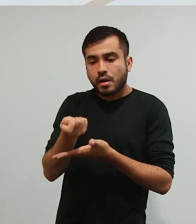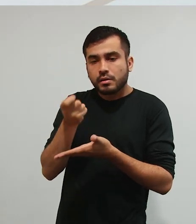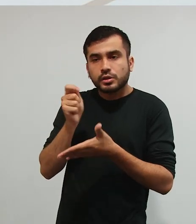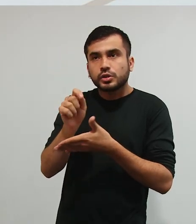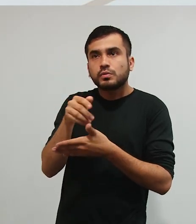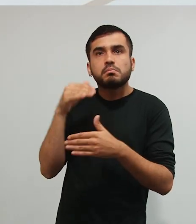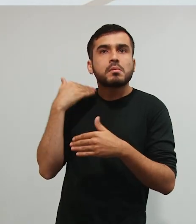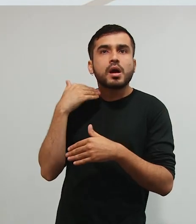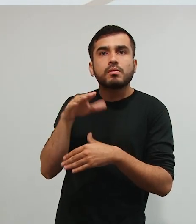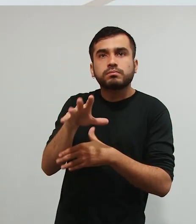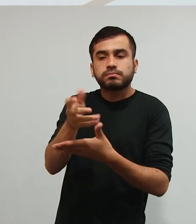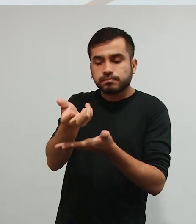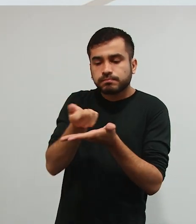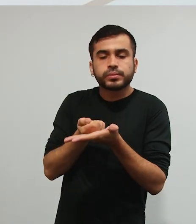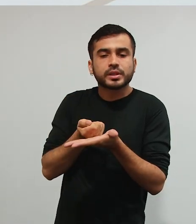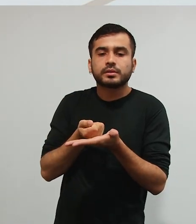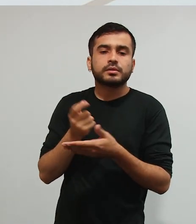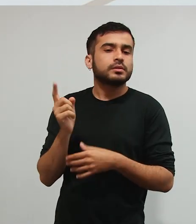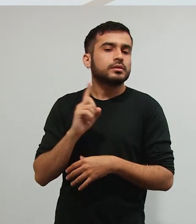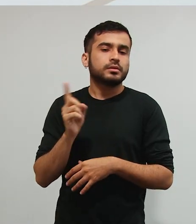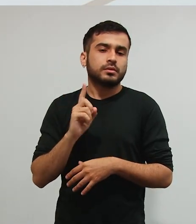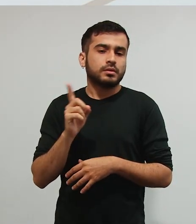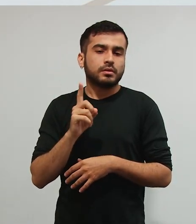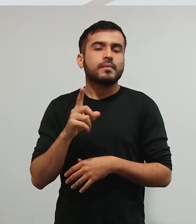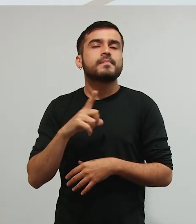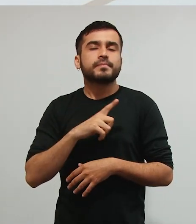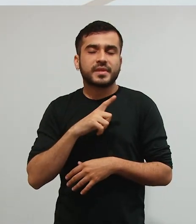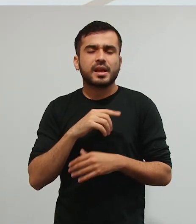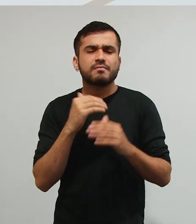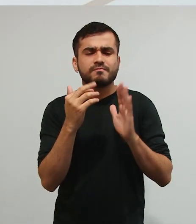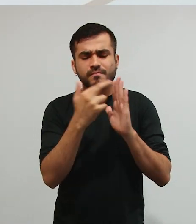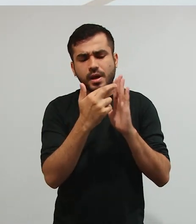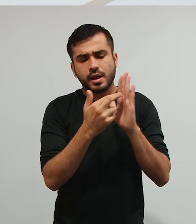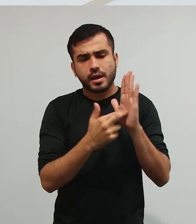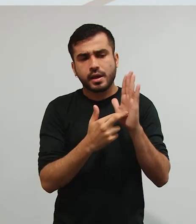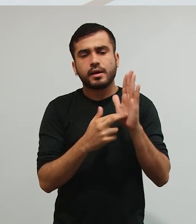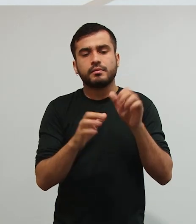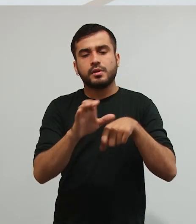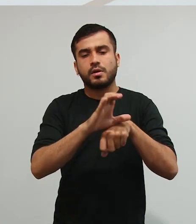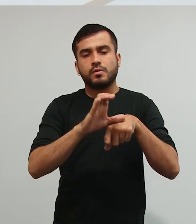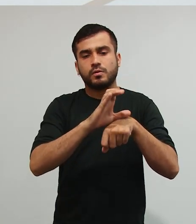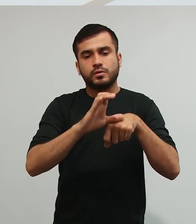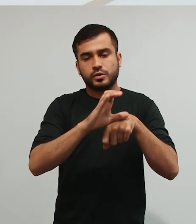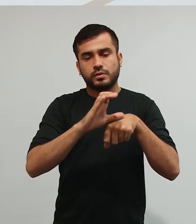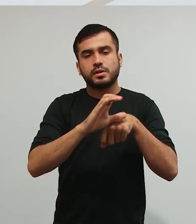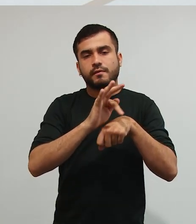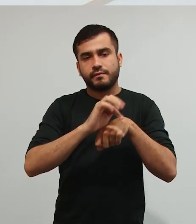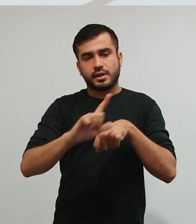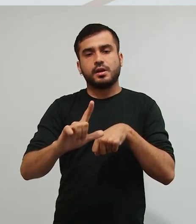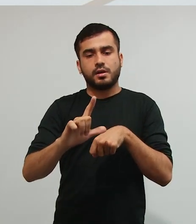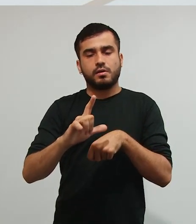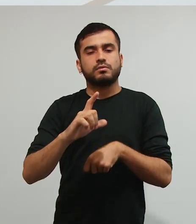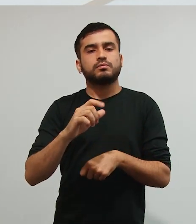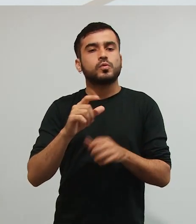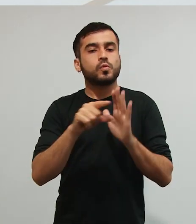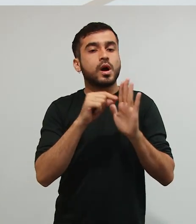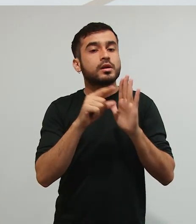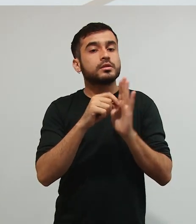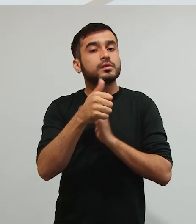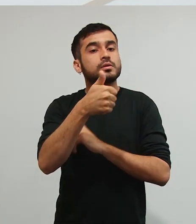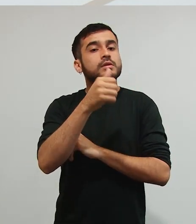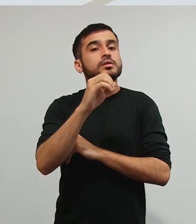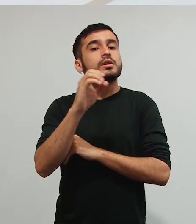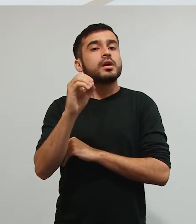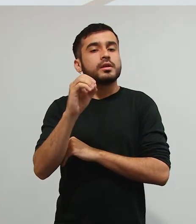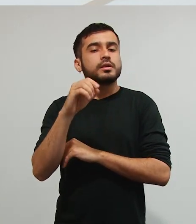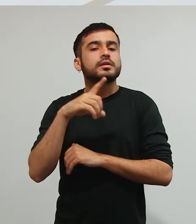Não, né? Existe toda a sistemática do artigo 100 da Constituição Federal, previsto no artigo 100 da Constituição Federal, no